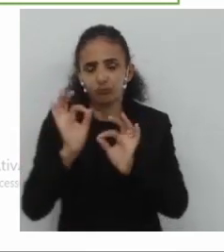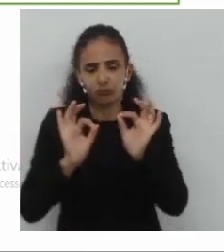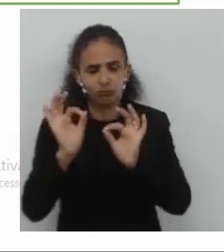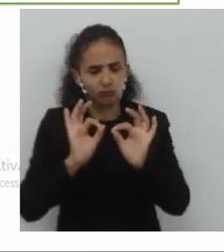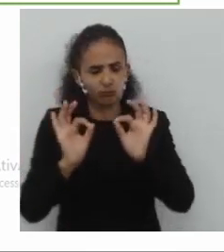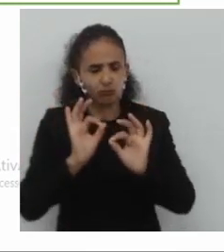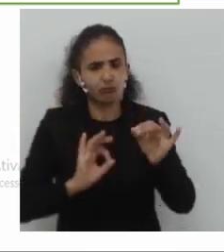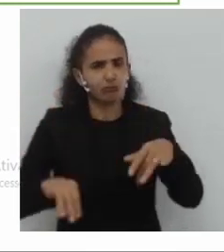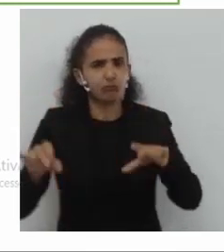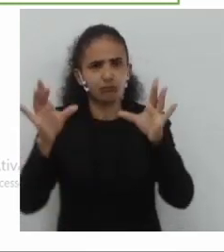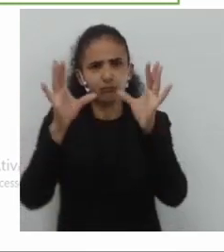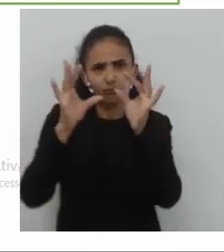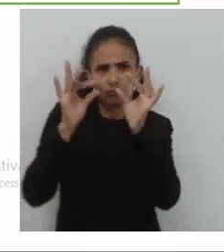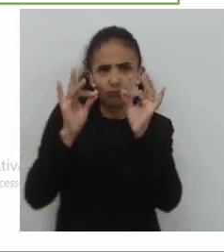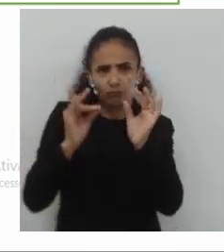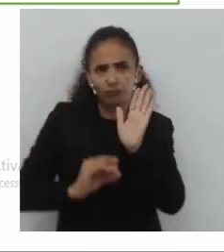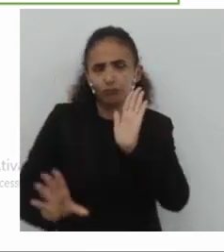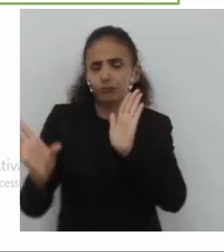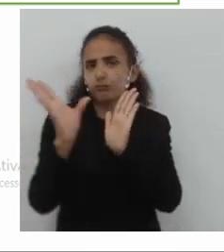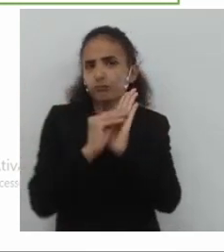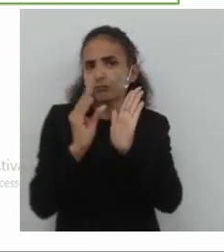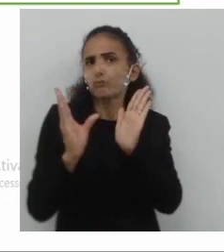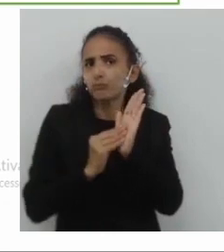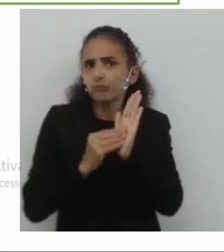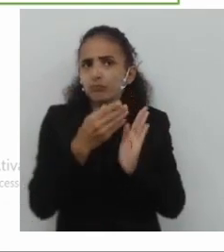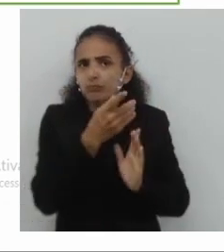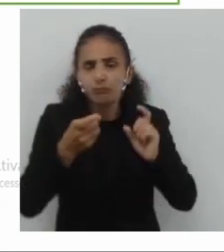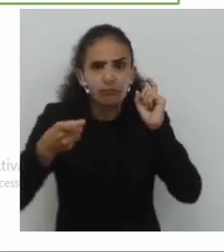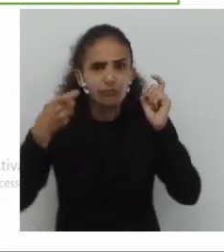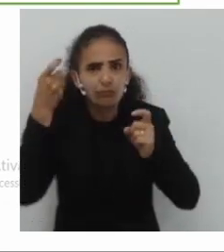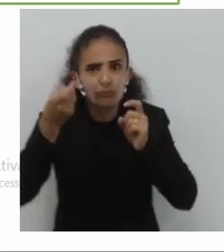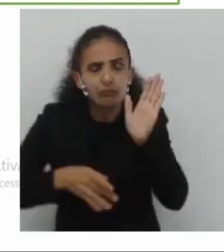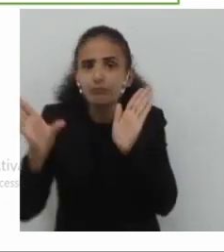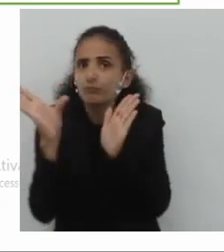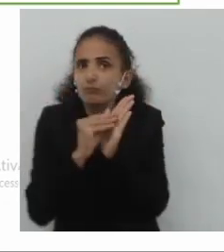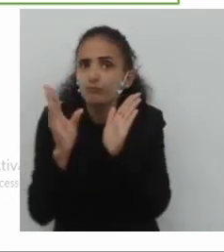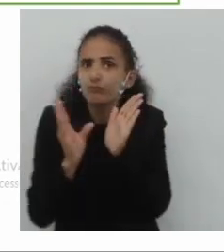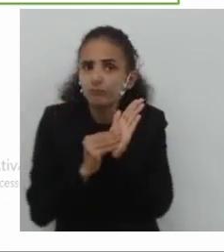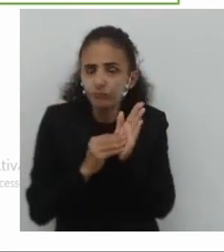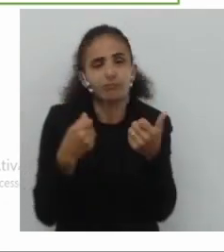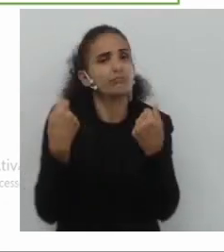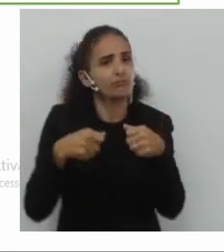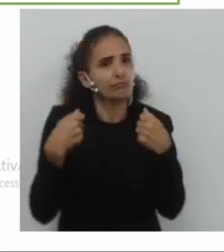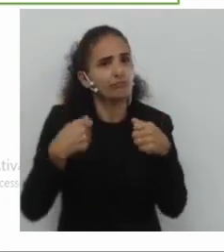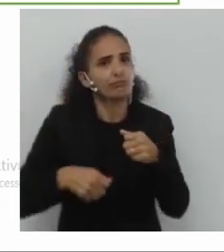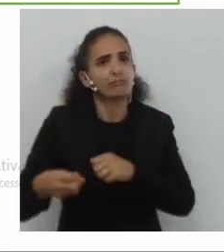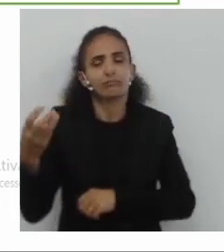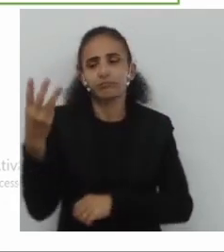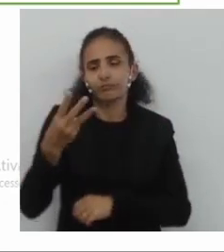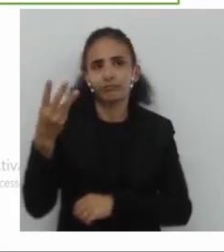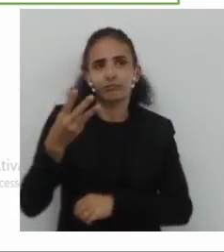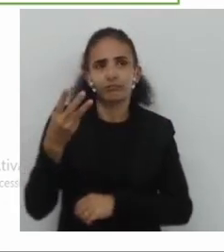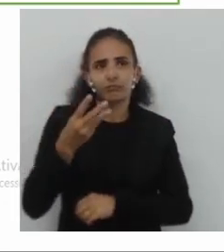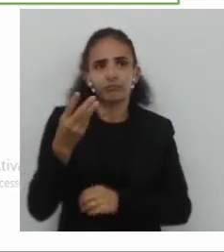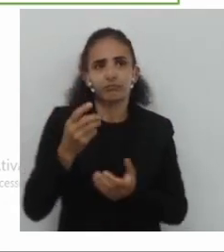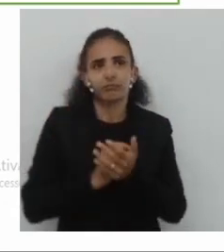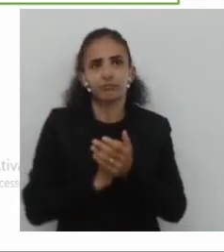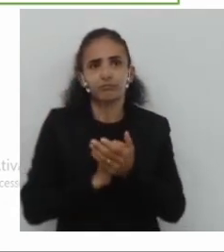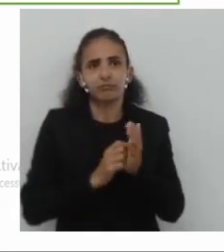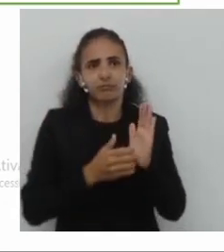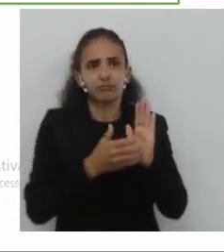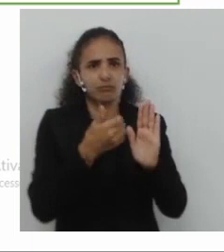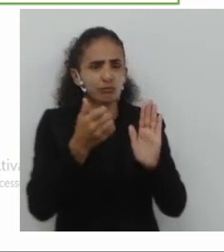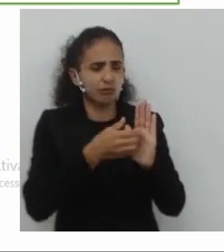pela forma, mas sim com o conteúdo. Preocupem-se mais com o conteúdo. Outro ponto. Terceiro,